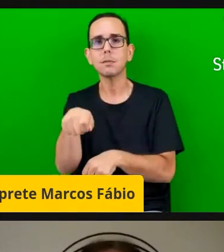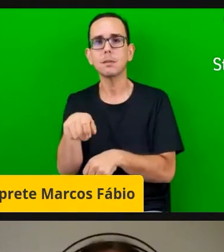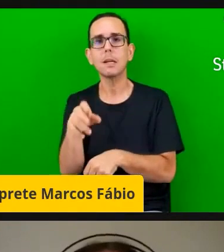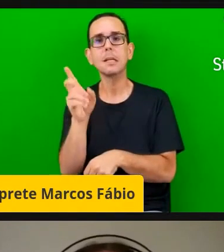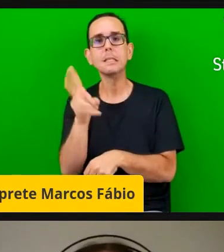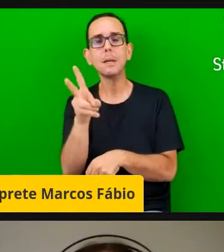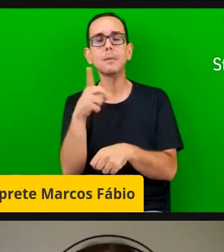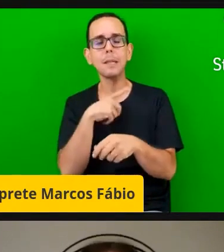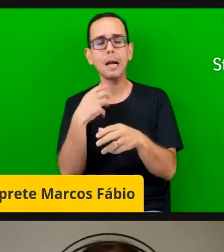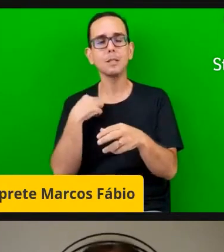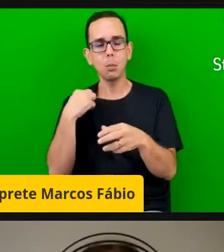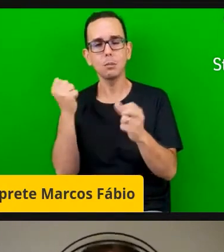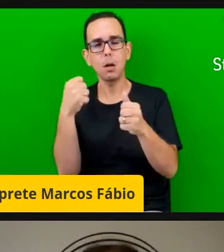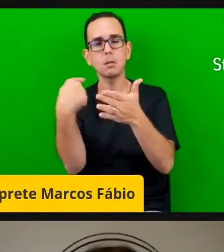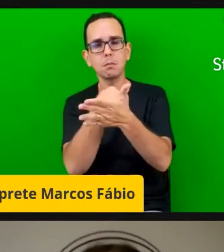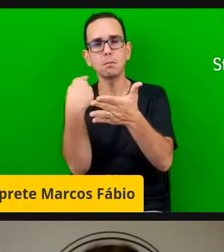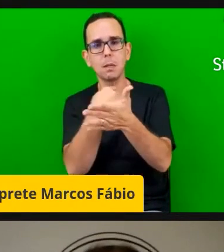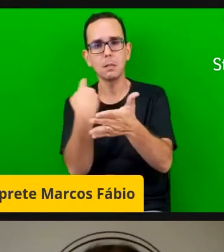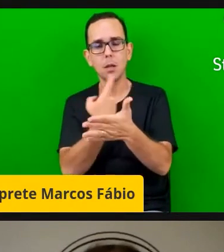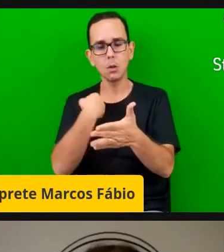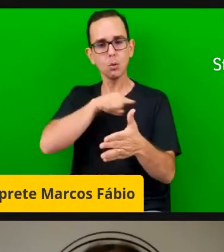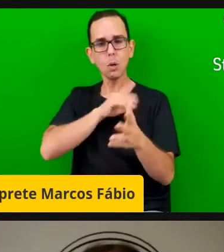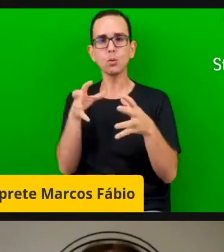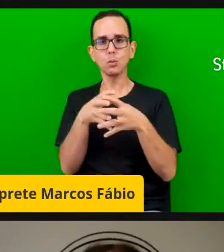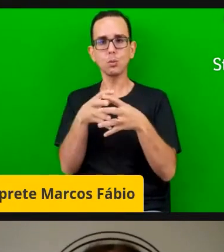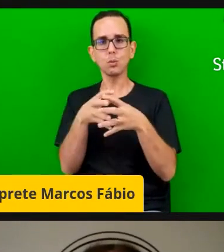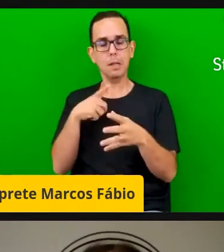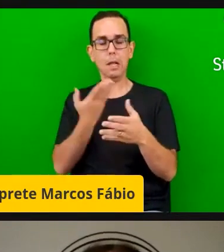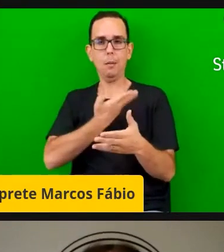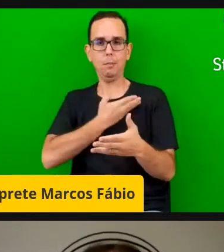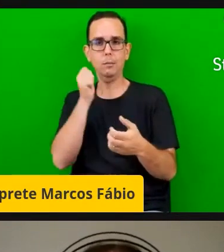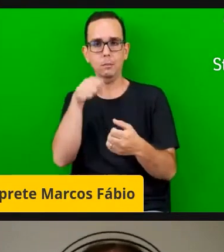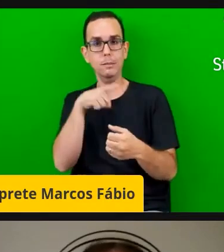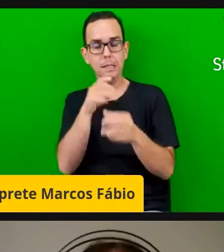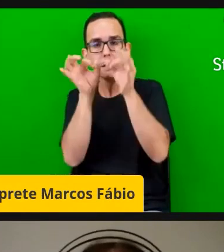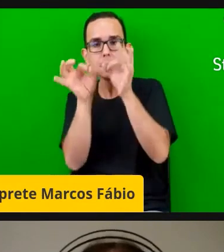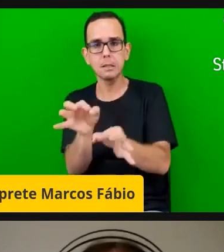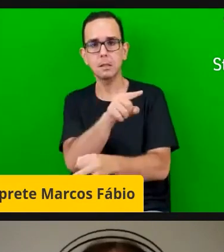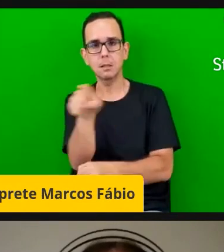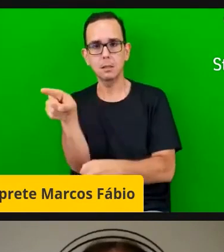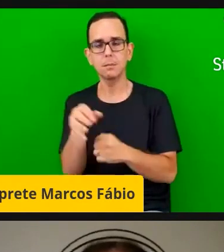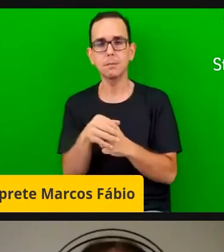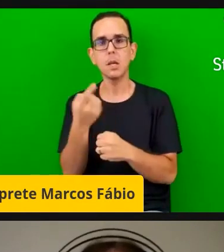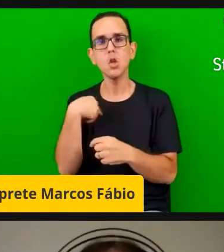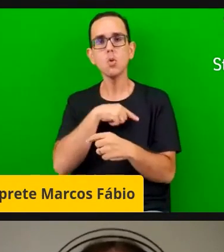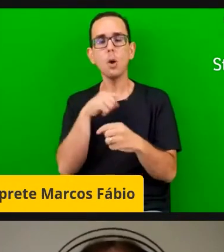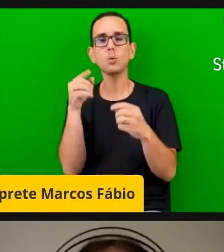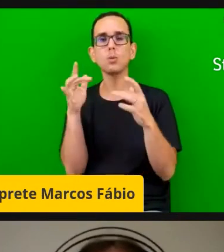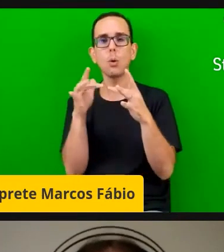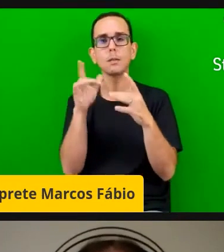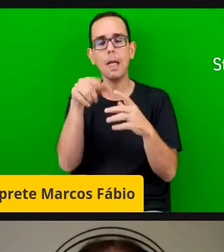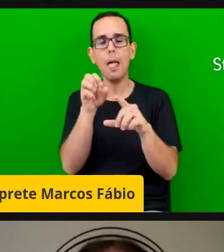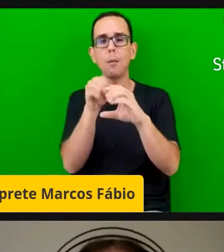de vocês. A nossa equipe ela é parceira, vocês têm certeza disso, e o nosso contato é o blog,